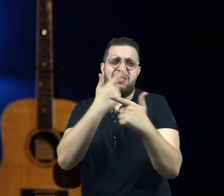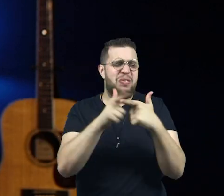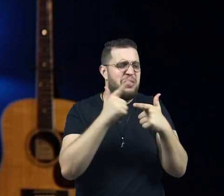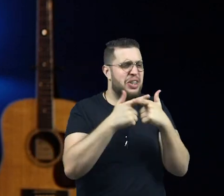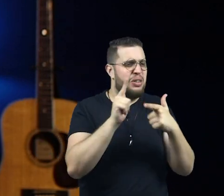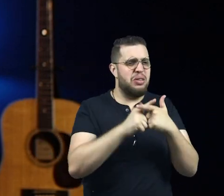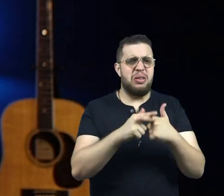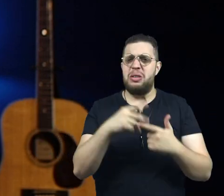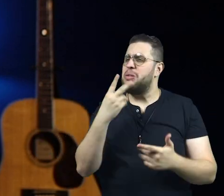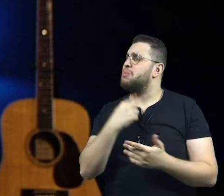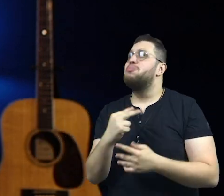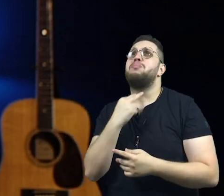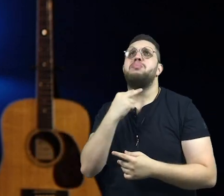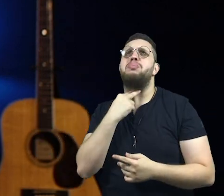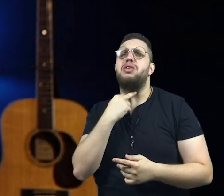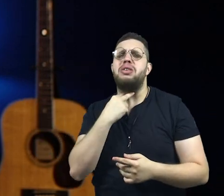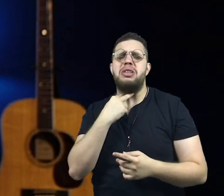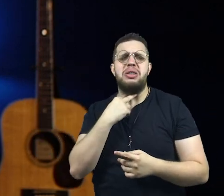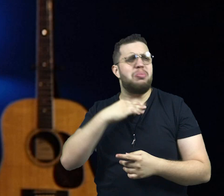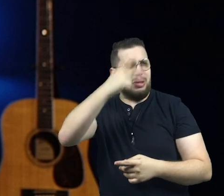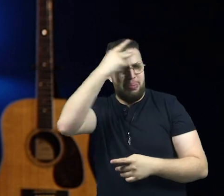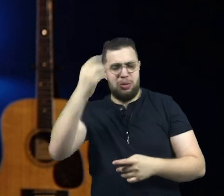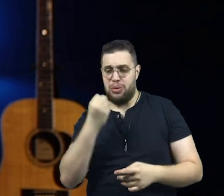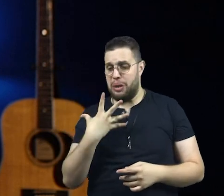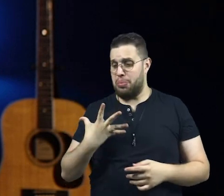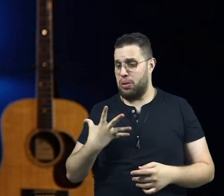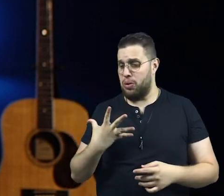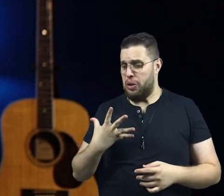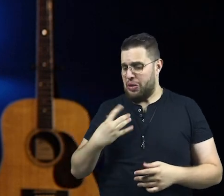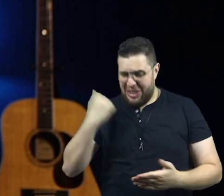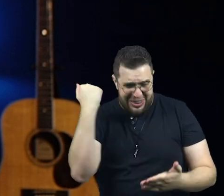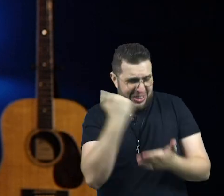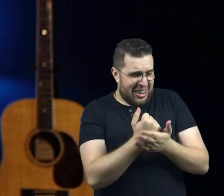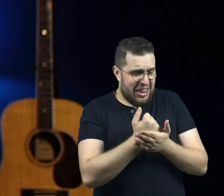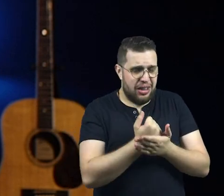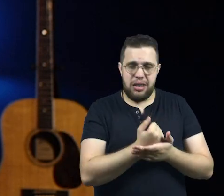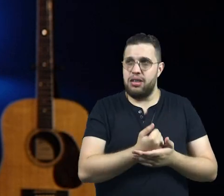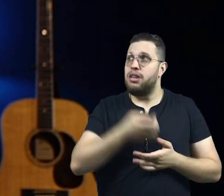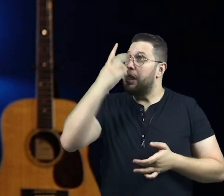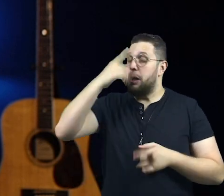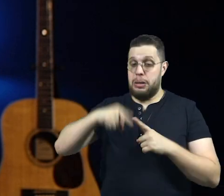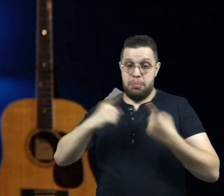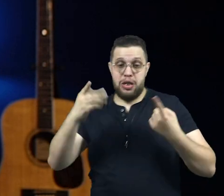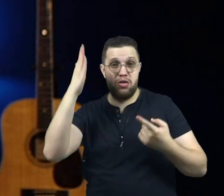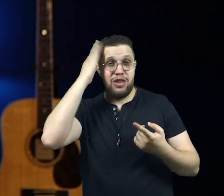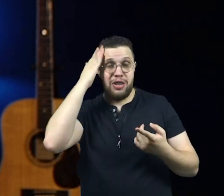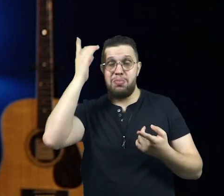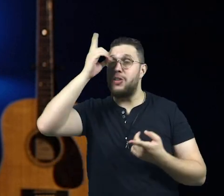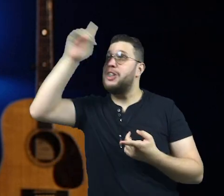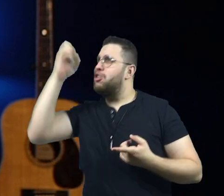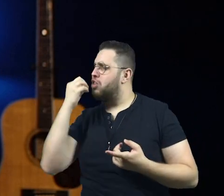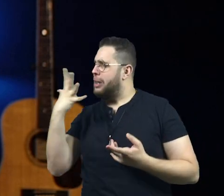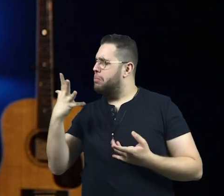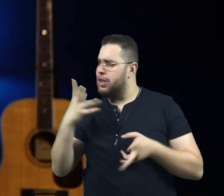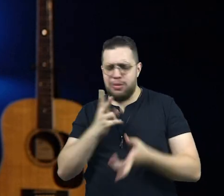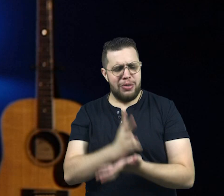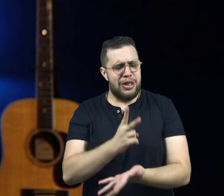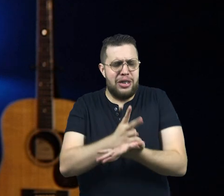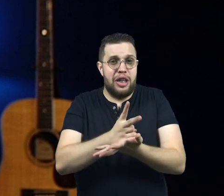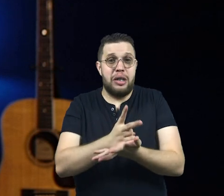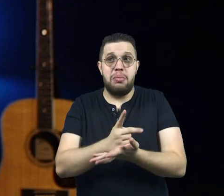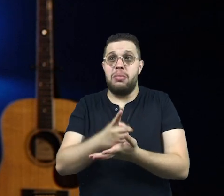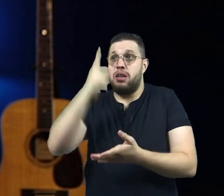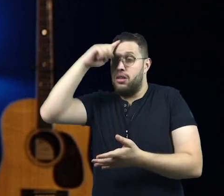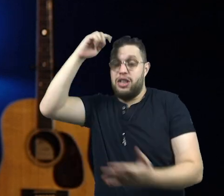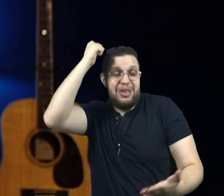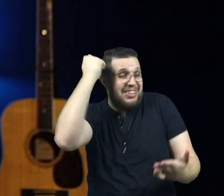feriria a outra. Mas a gente sabe que Deus é bom e ponto final, isso não vai mudar. Mas está dizendo que o próprio Deus feriu e